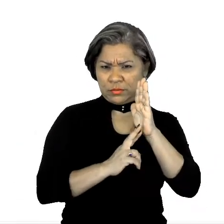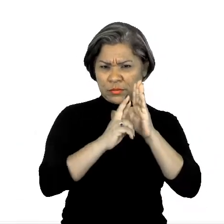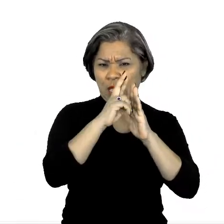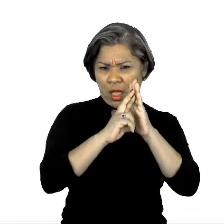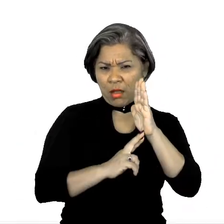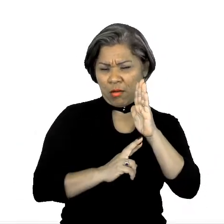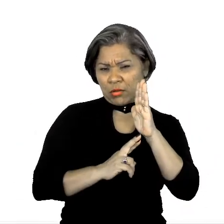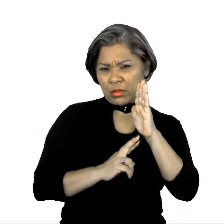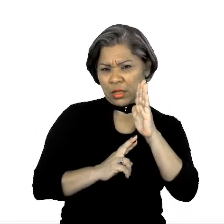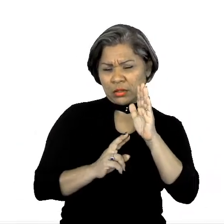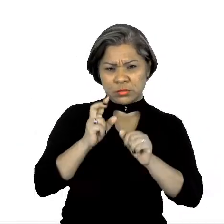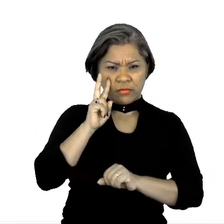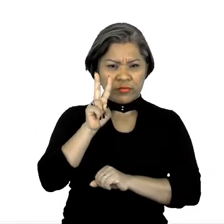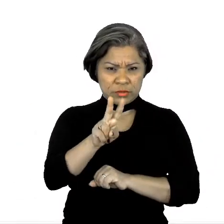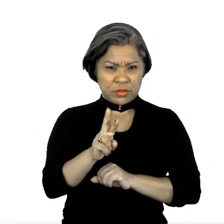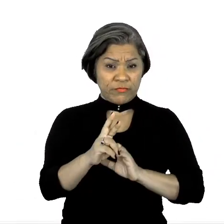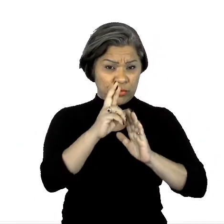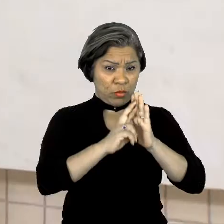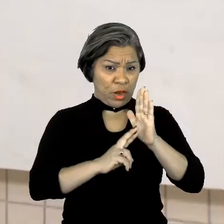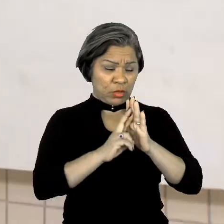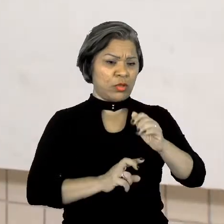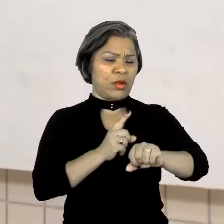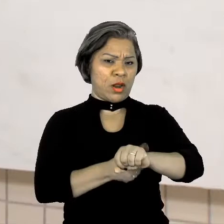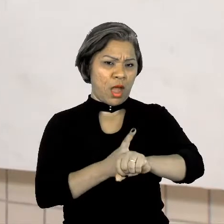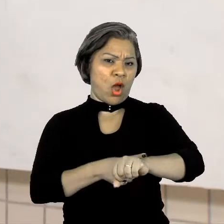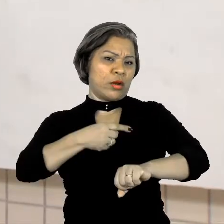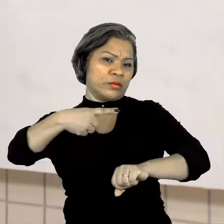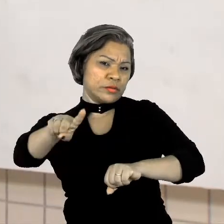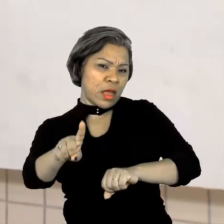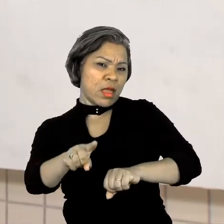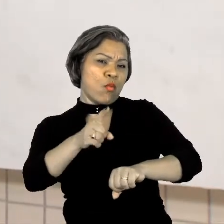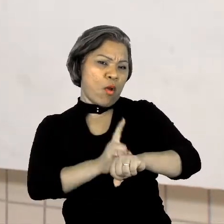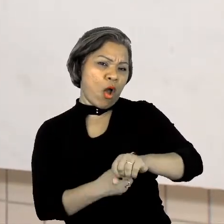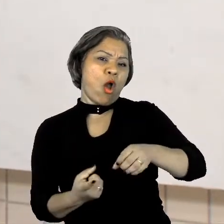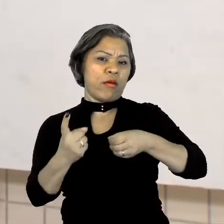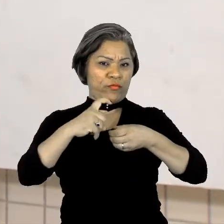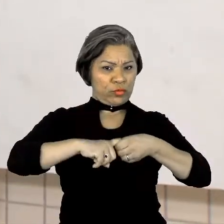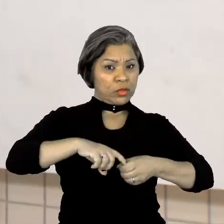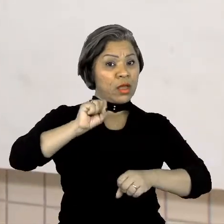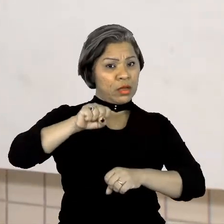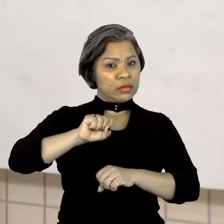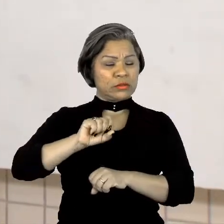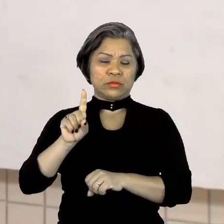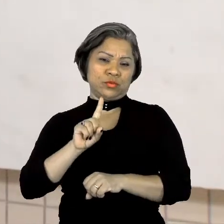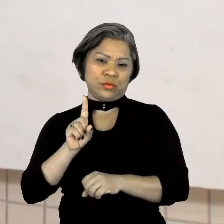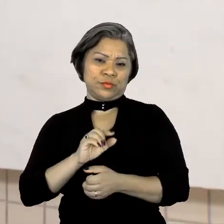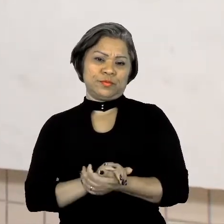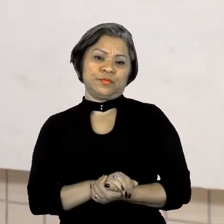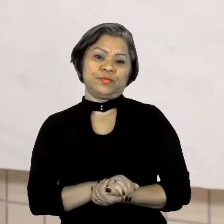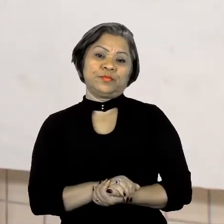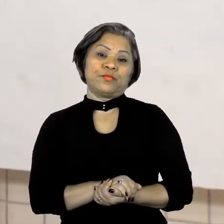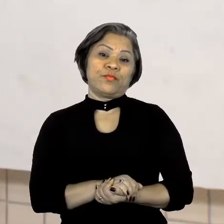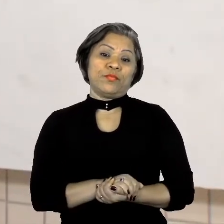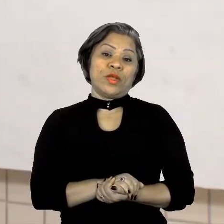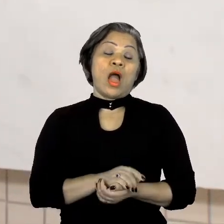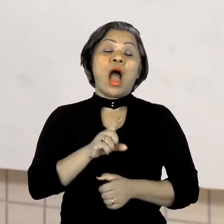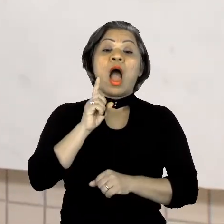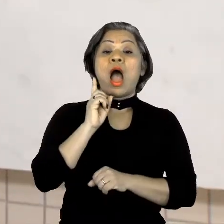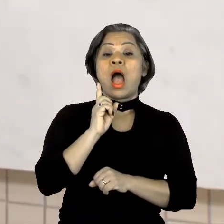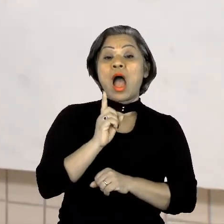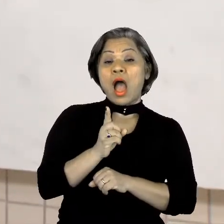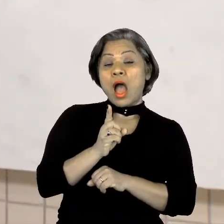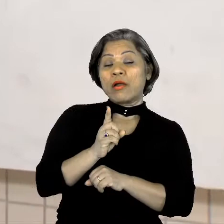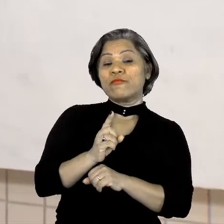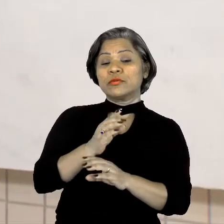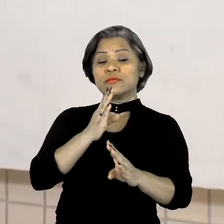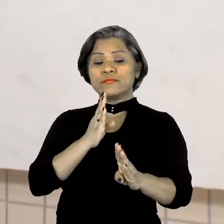falou-se lá sobre a hora que saíram e a hora que retornaram? Sim ou não? Aí você vai identificar o horário que eles